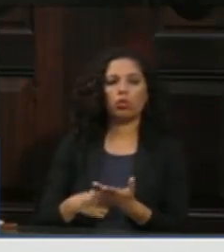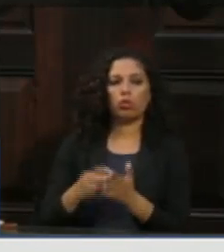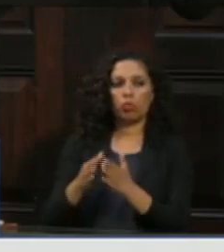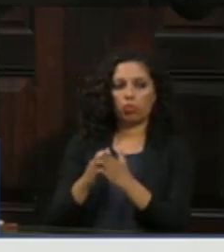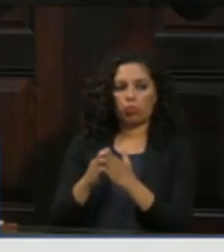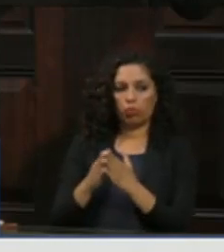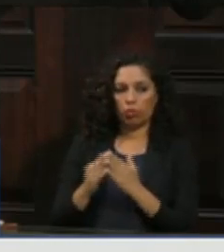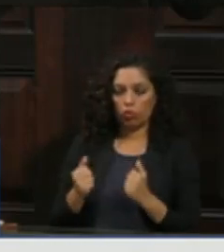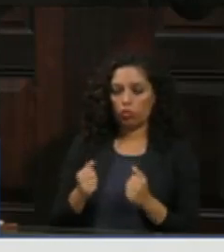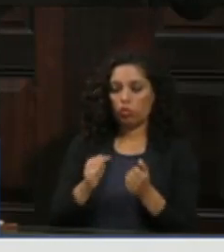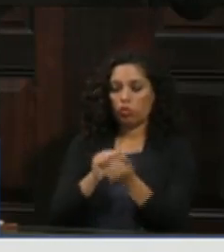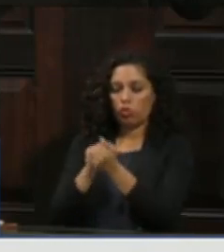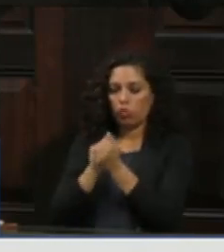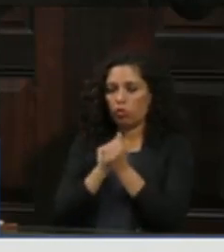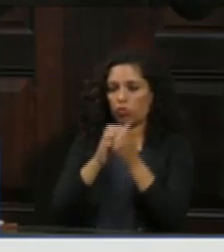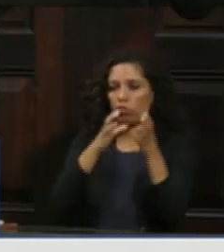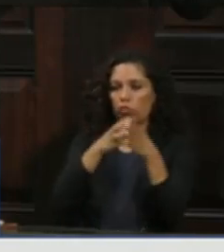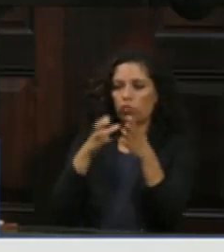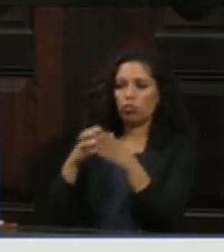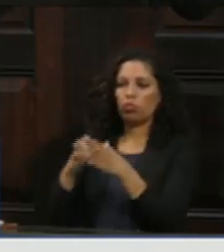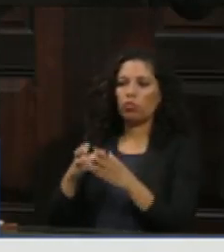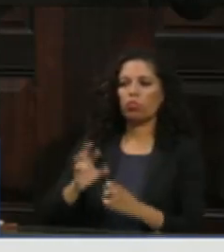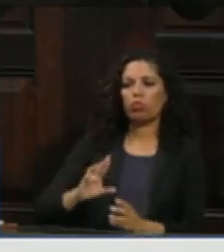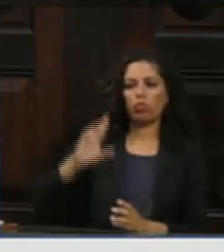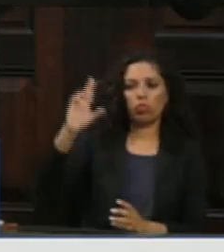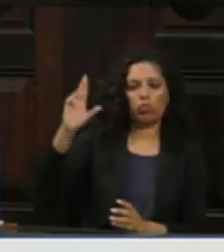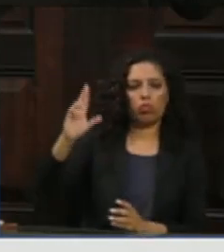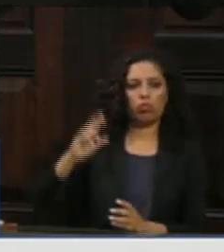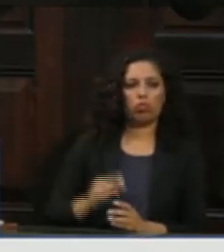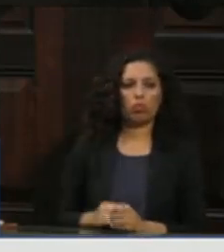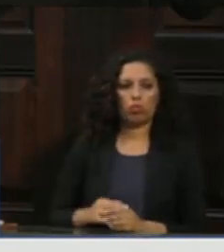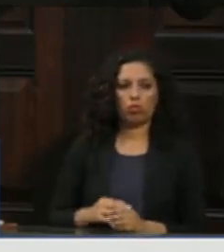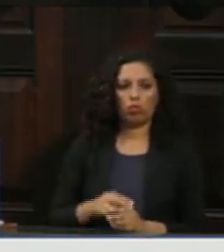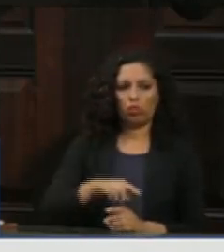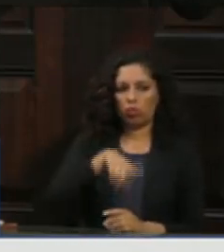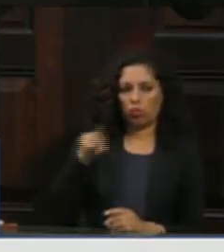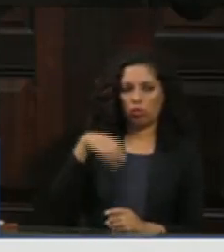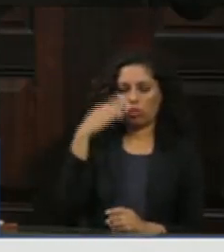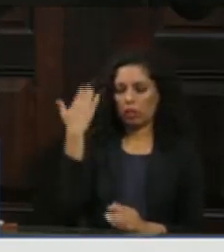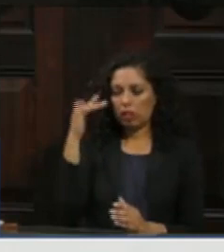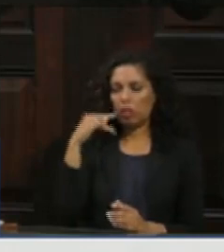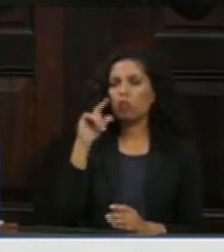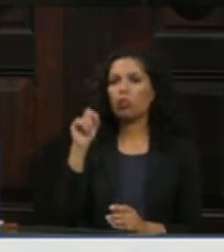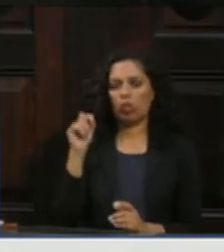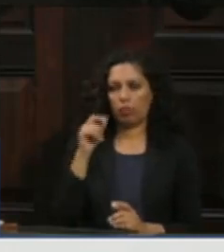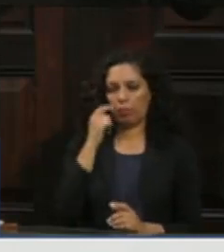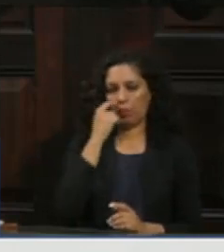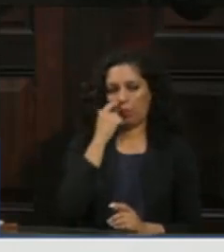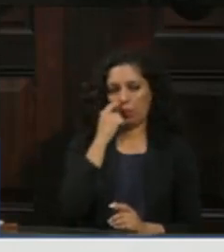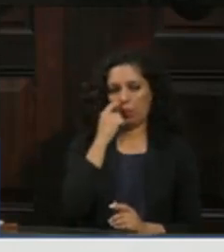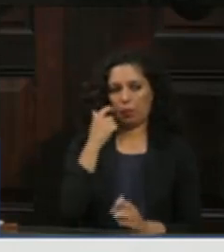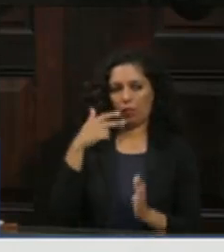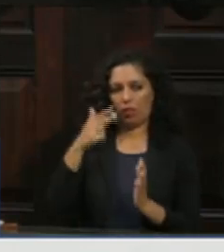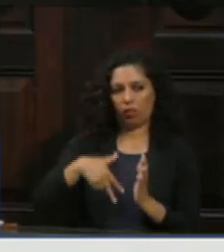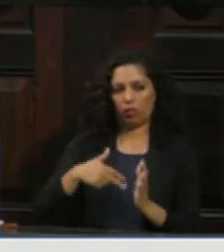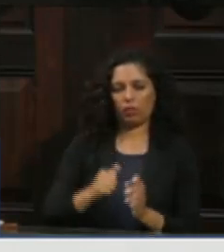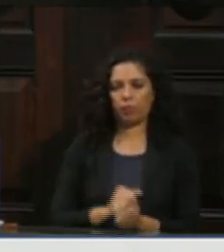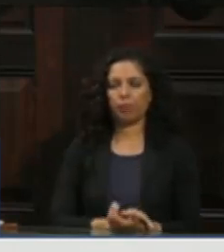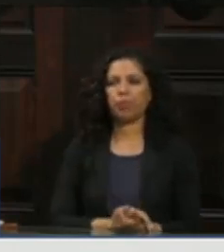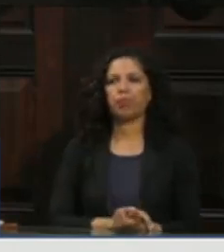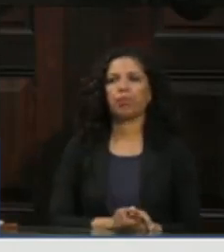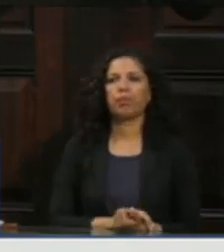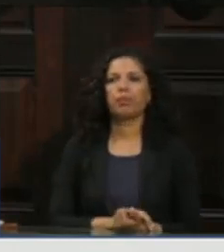ao projeto do deputado André Correia. PL 3873/2018. Teve 2 emendas. O